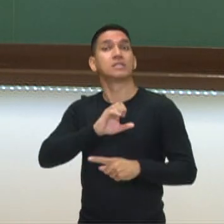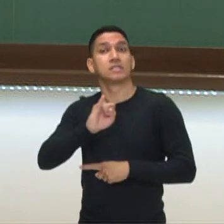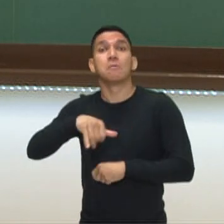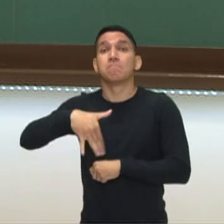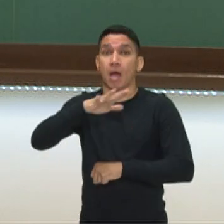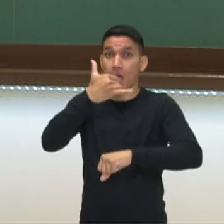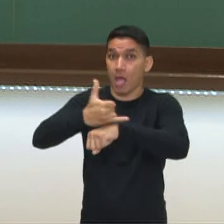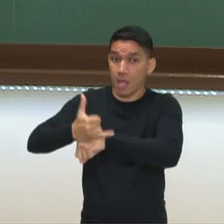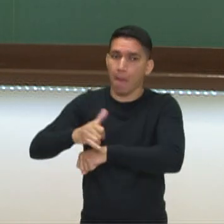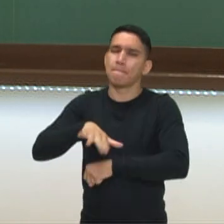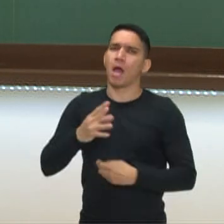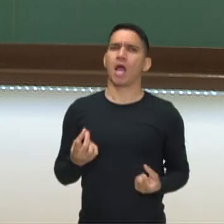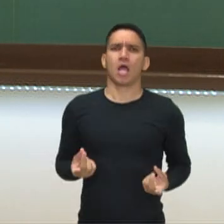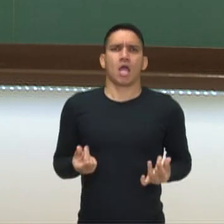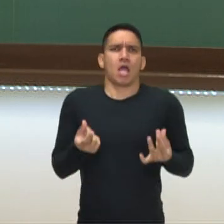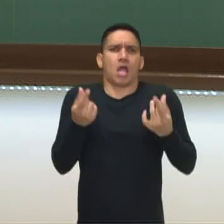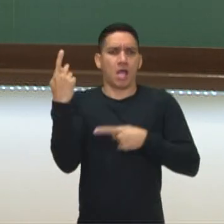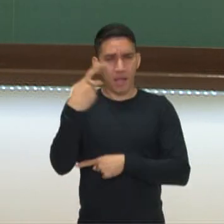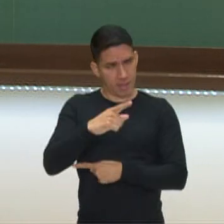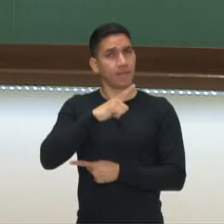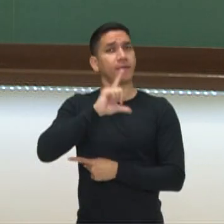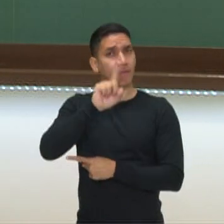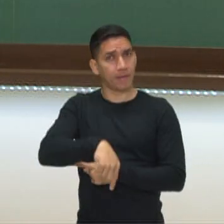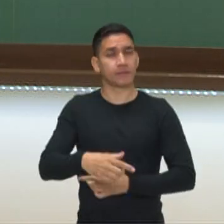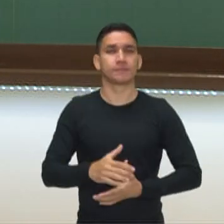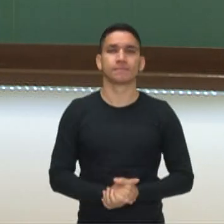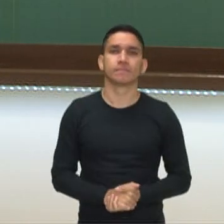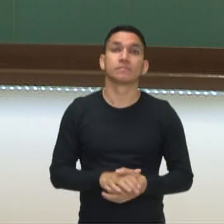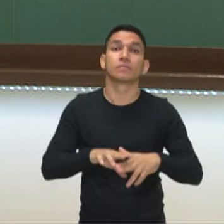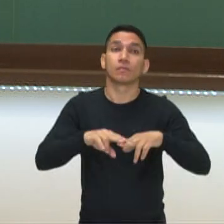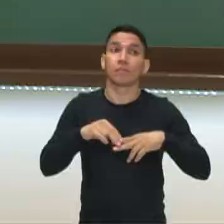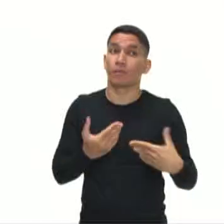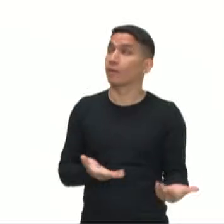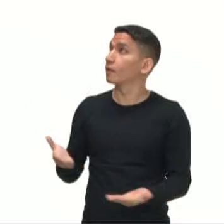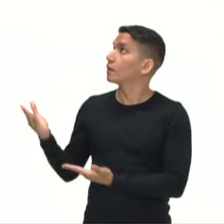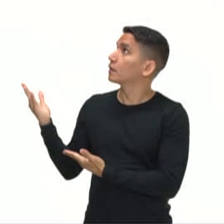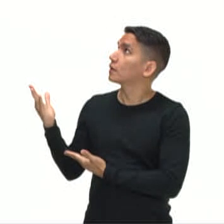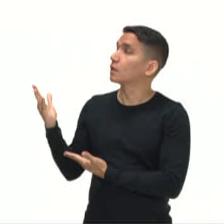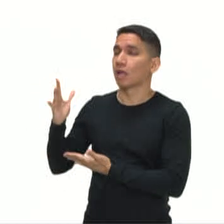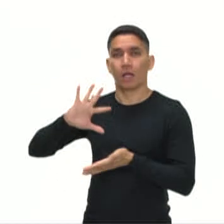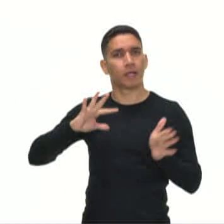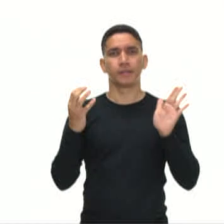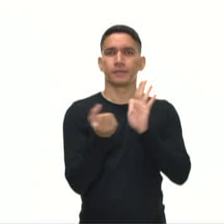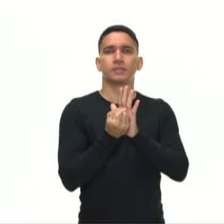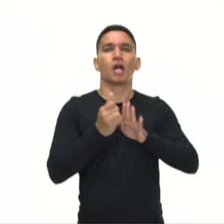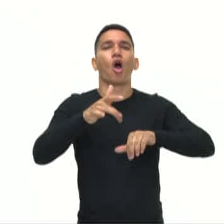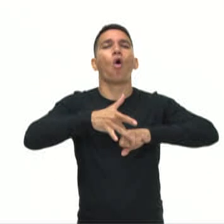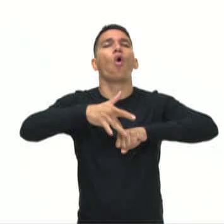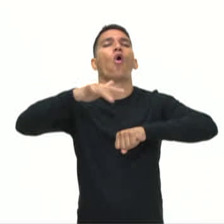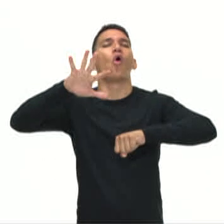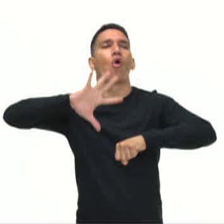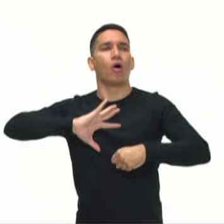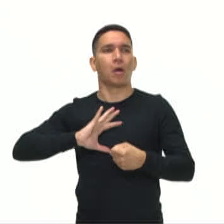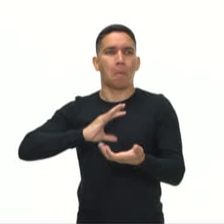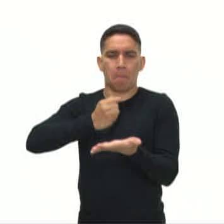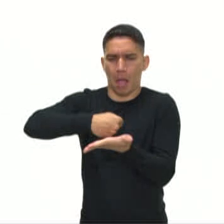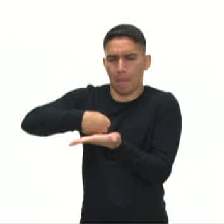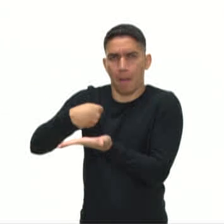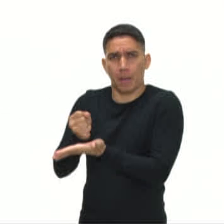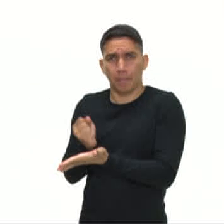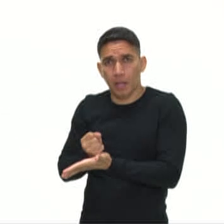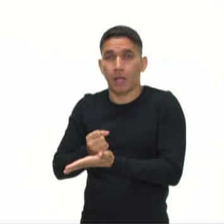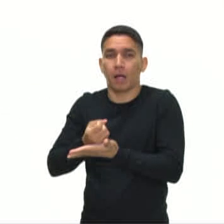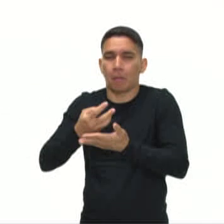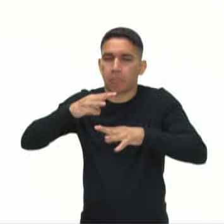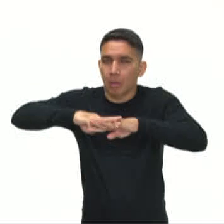mais rica essa monarquia seria, né? Então nós temos aqui, ó, o símbolo, né? O ouro cruzado, cunhado durante